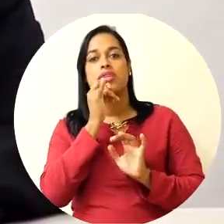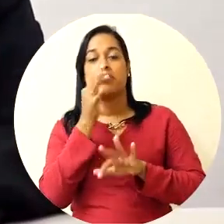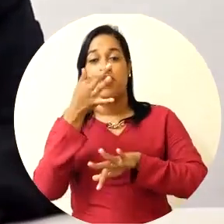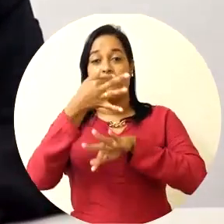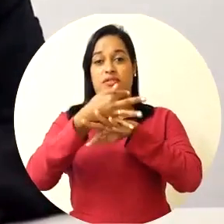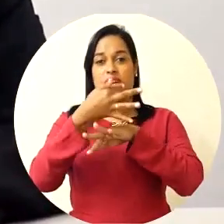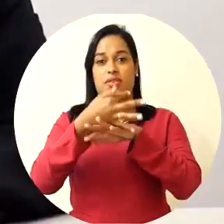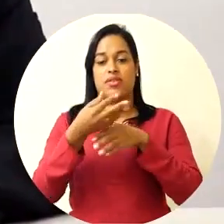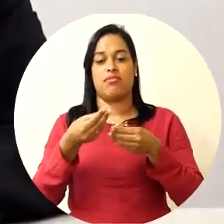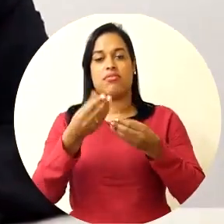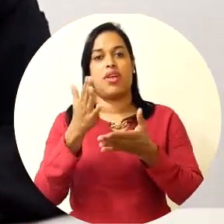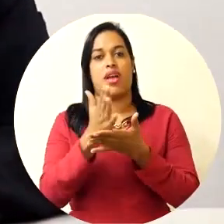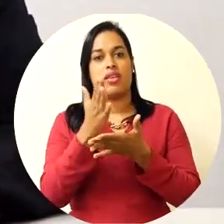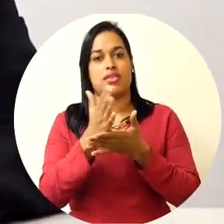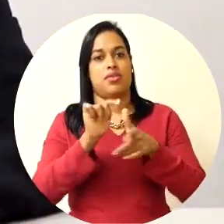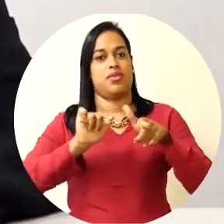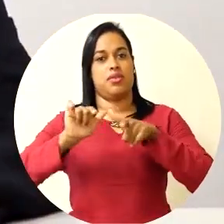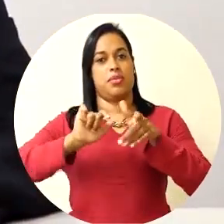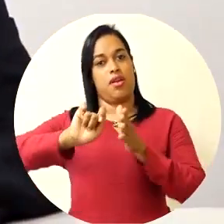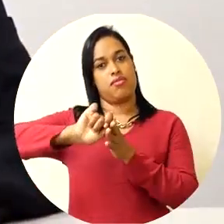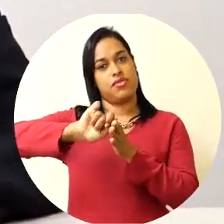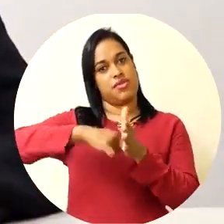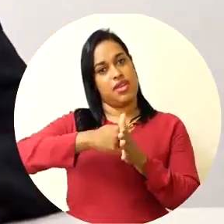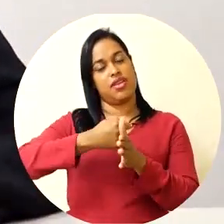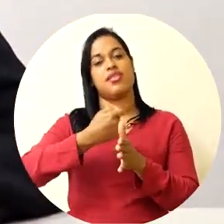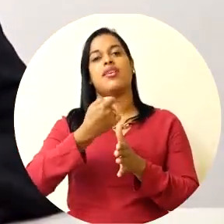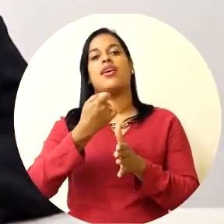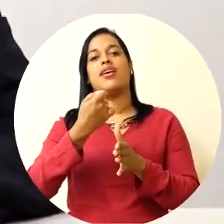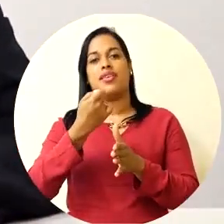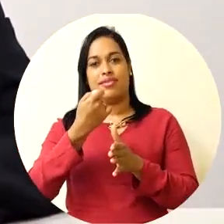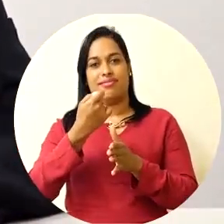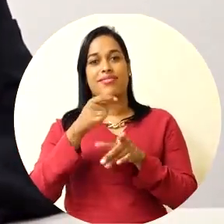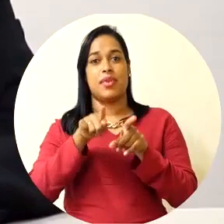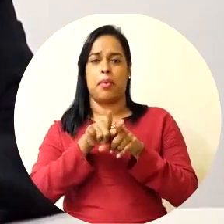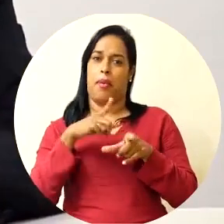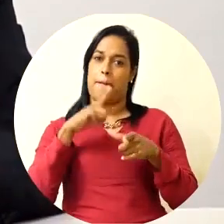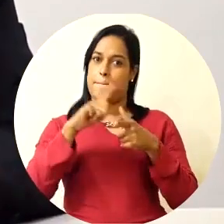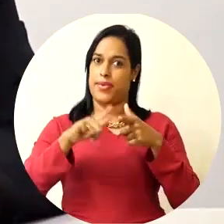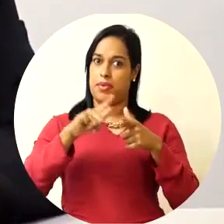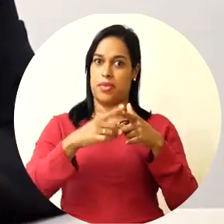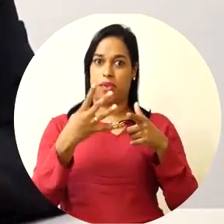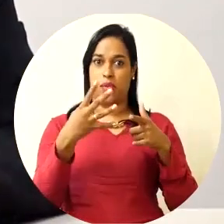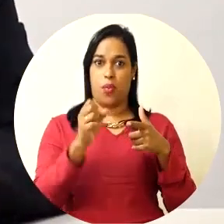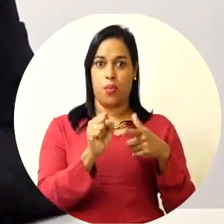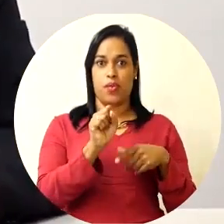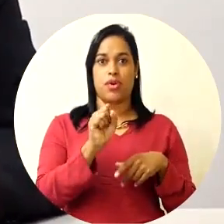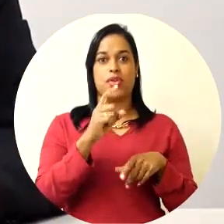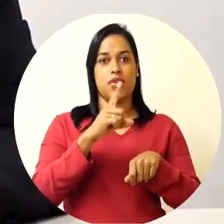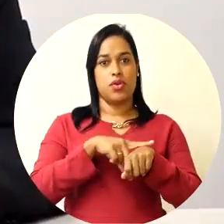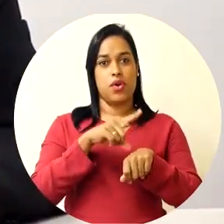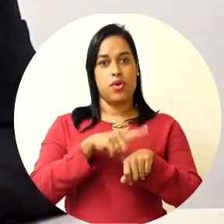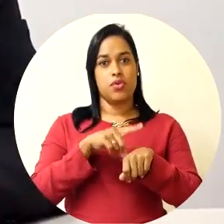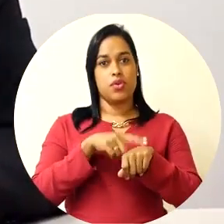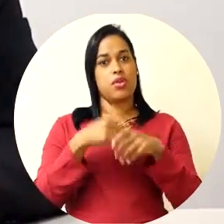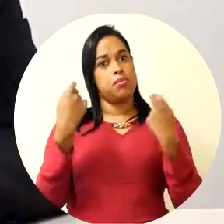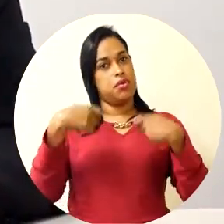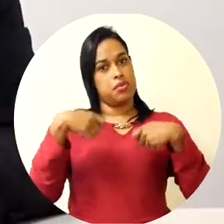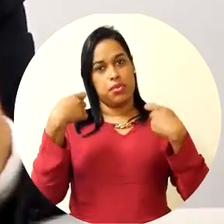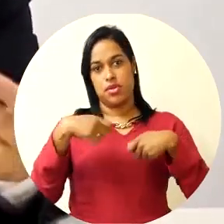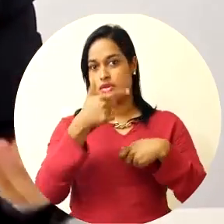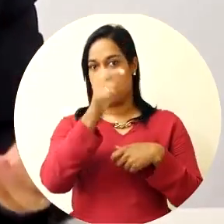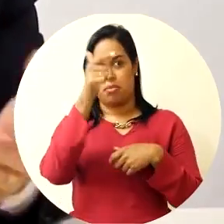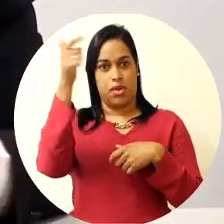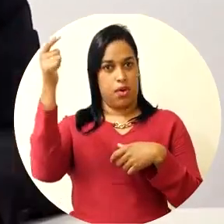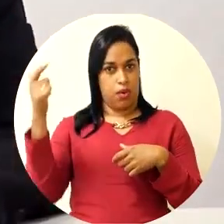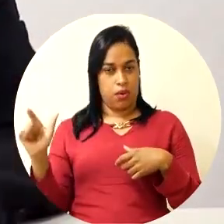exemplo, a falta da entrega da carteira ao trabalhador depois que é assinada pelo patrão, cria-se um problema depois de 48 horas que o trabalhador